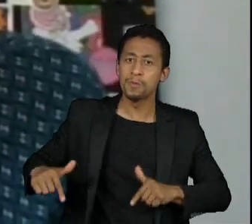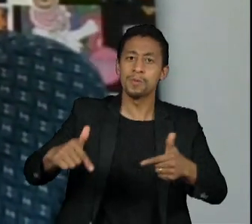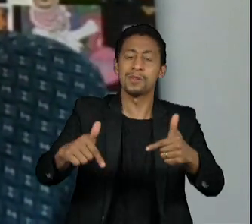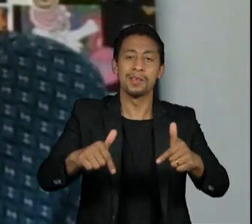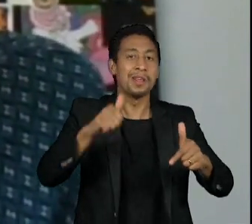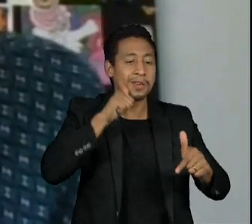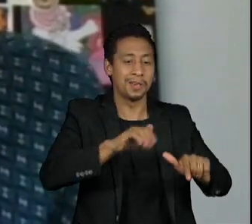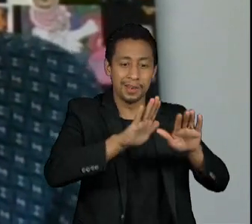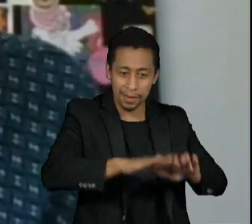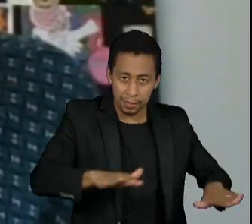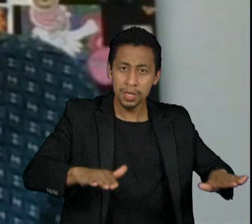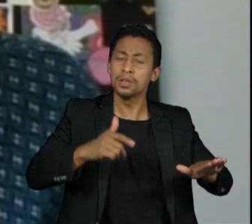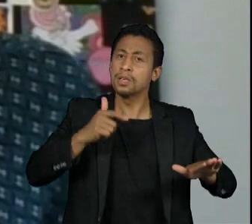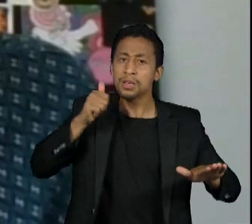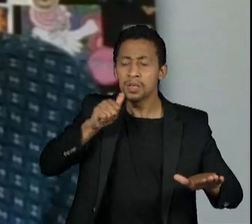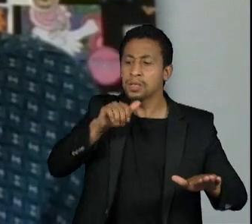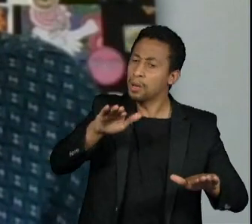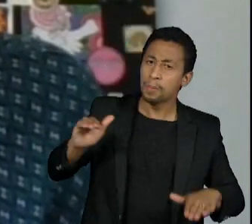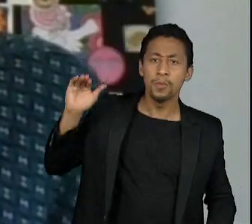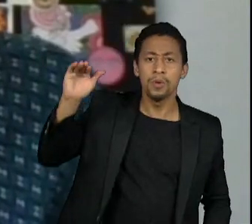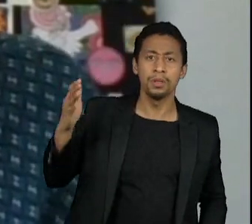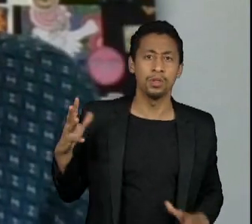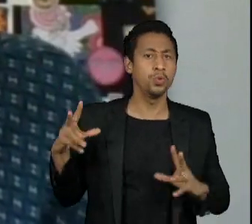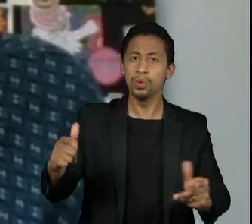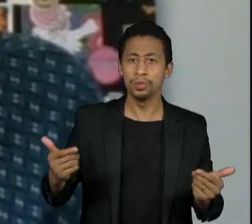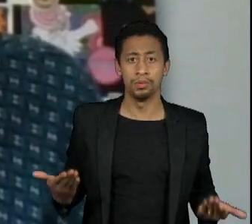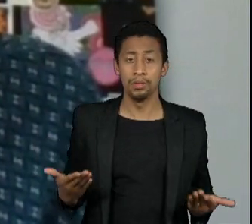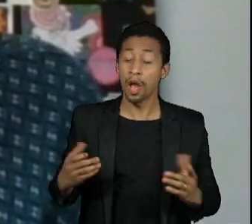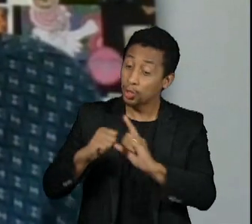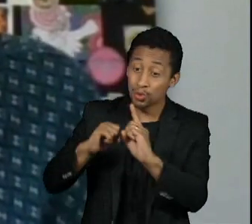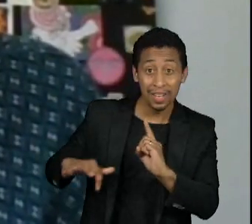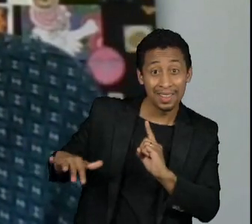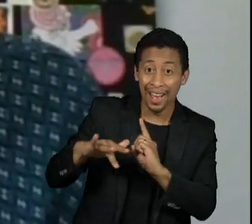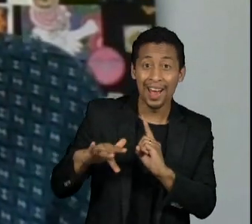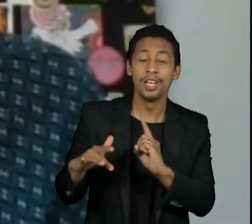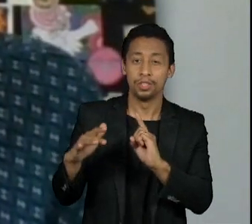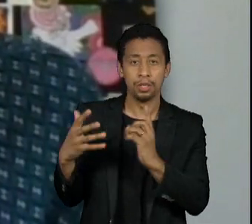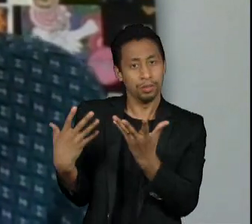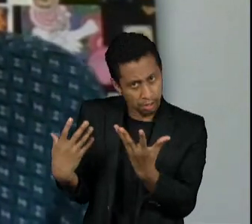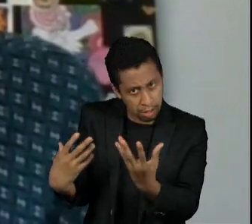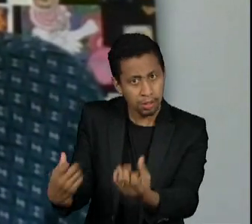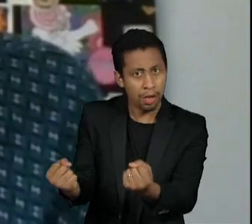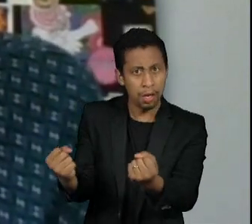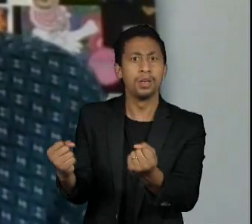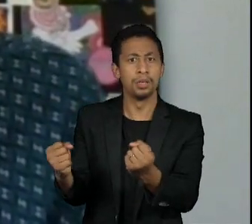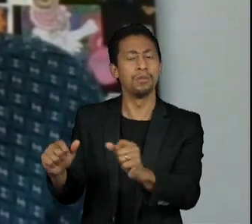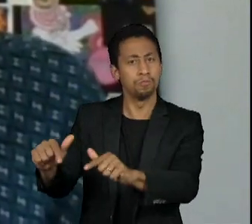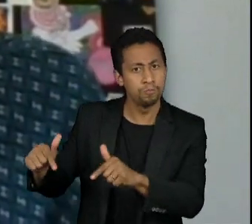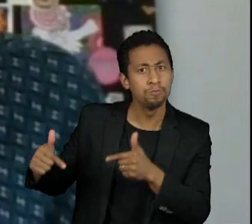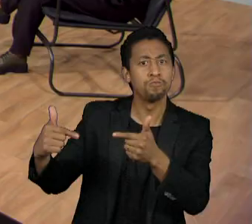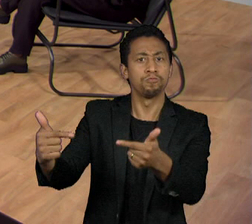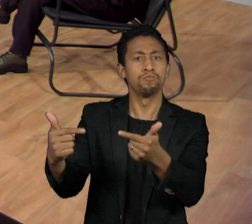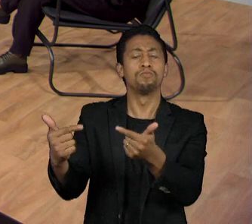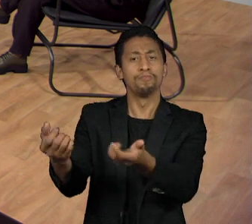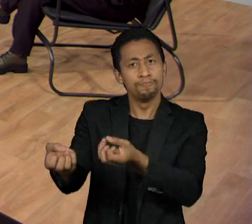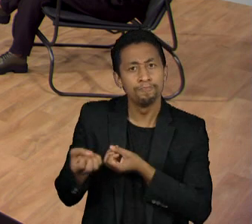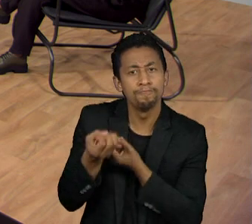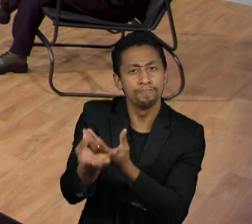Então, a sociedade, quando abre esse espaço, né, de visibilidade, de escuta,